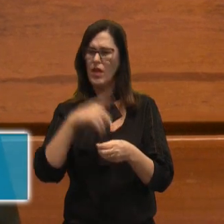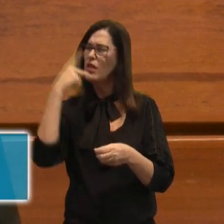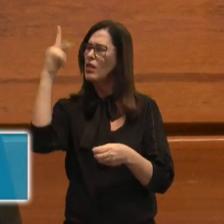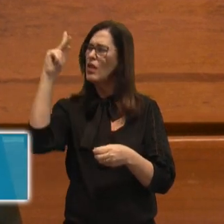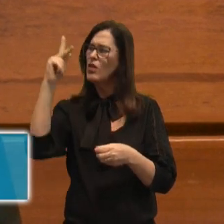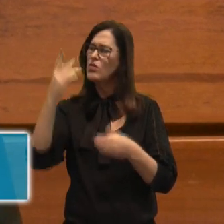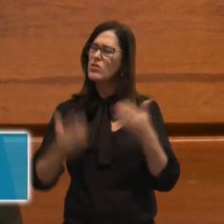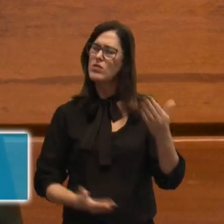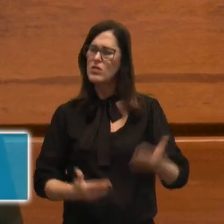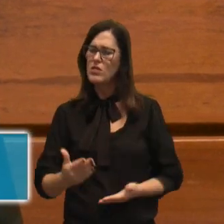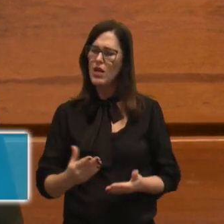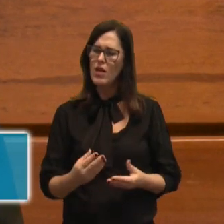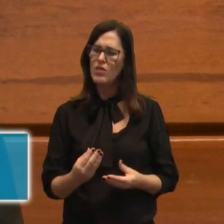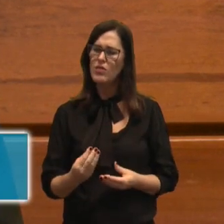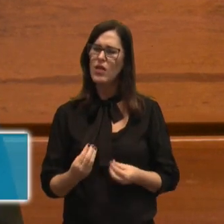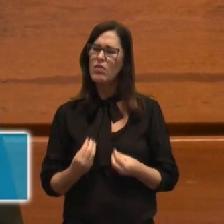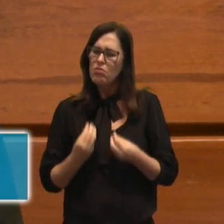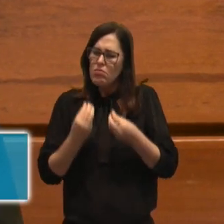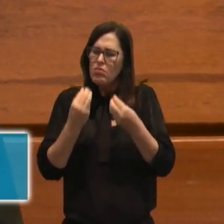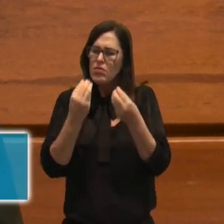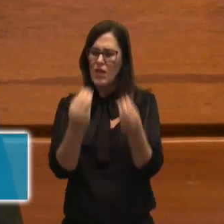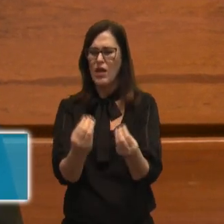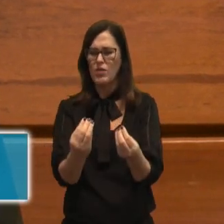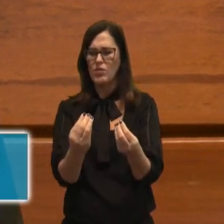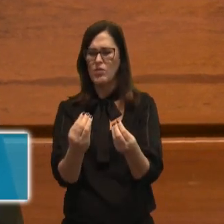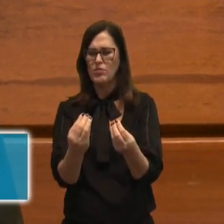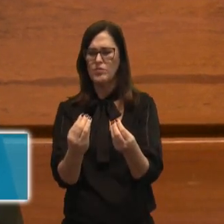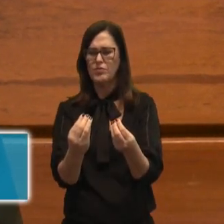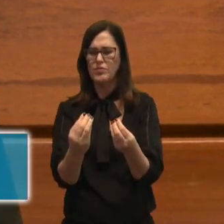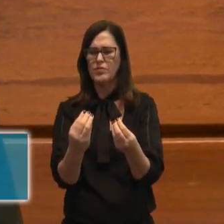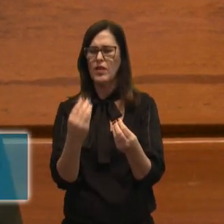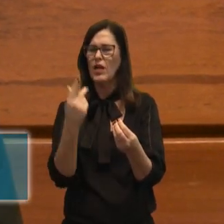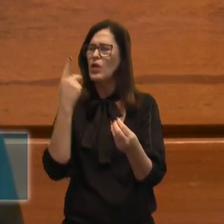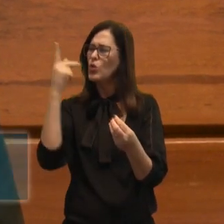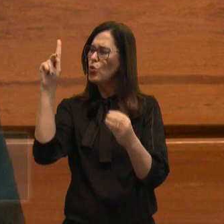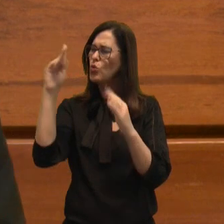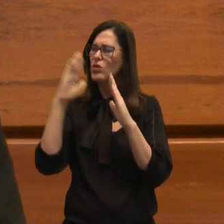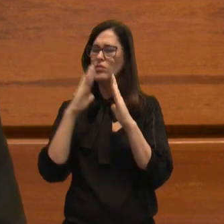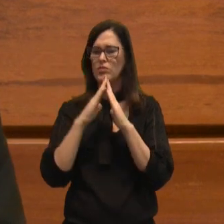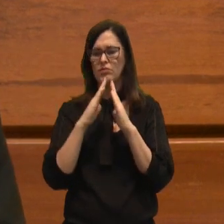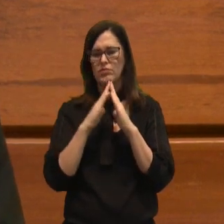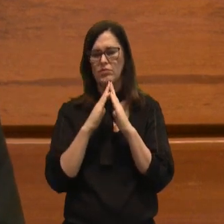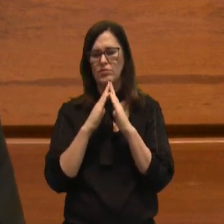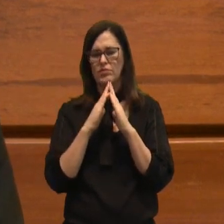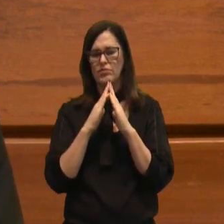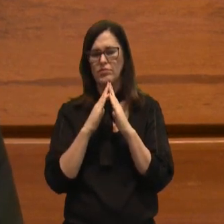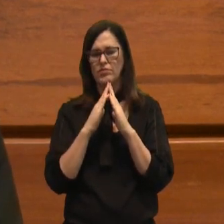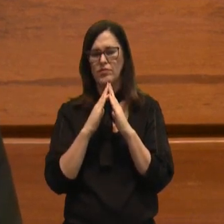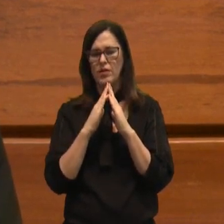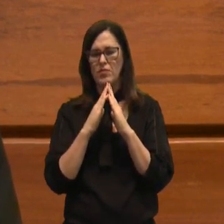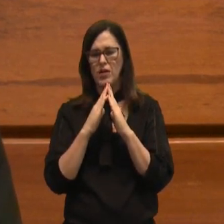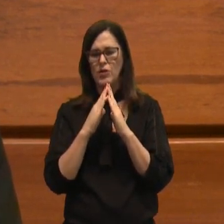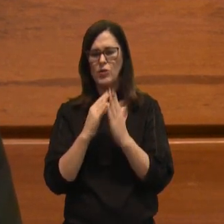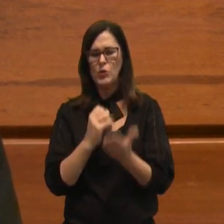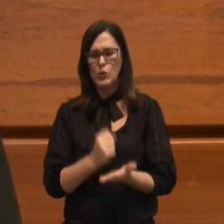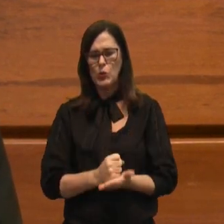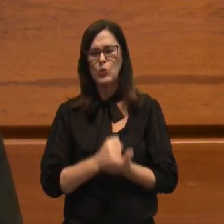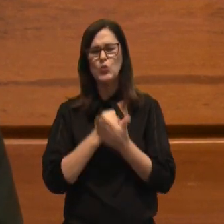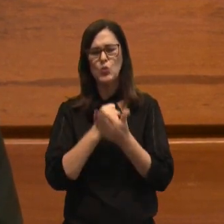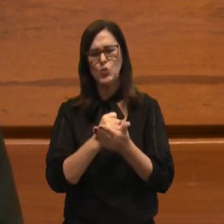servos têm trazido ou encaminhado à Tua casa para a